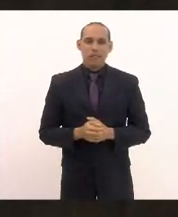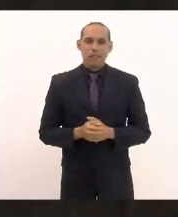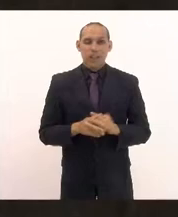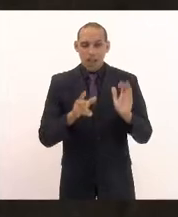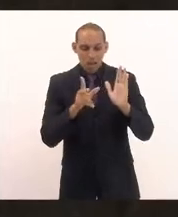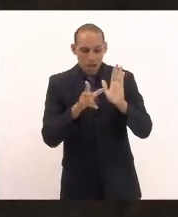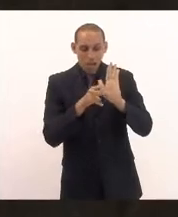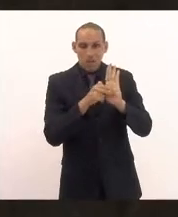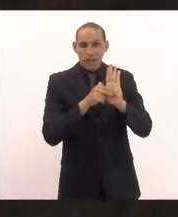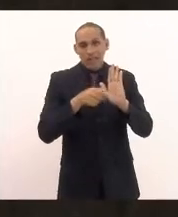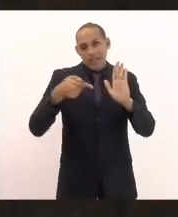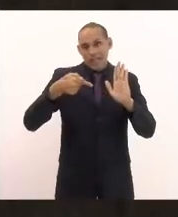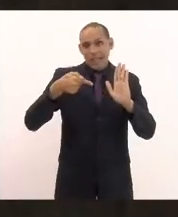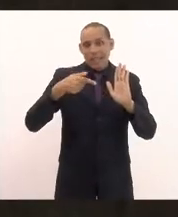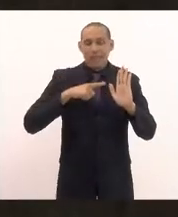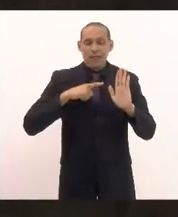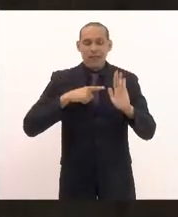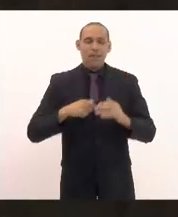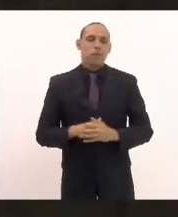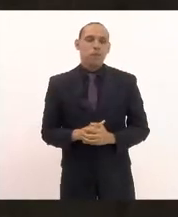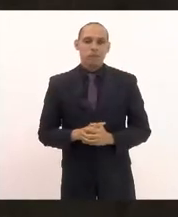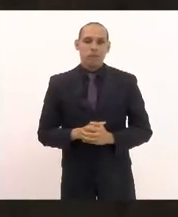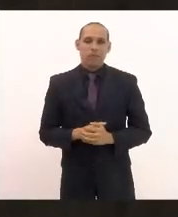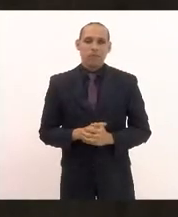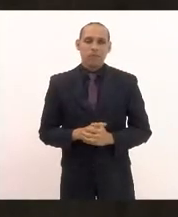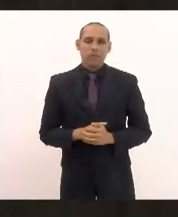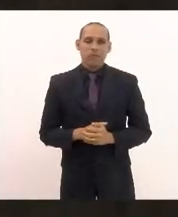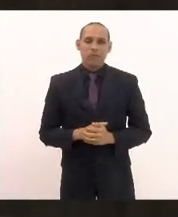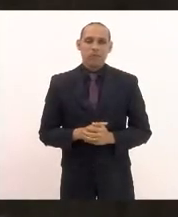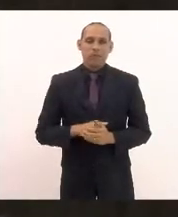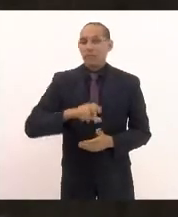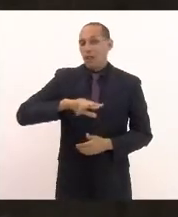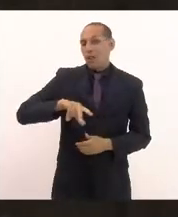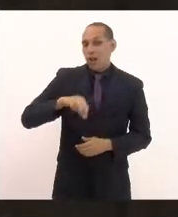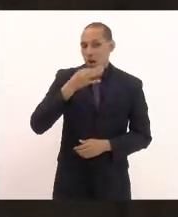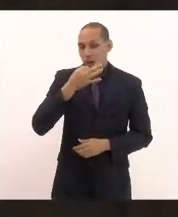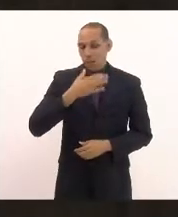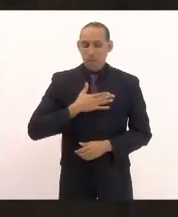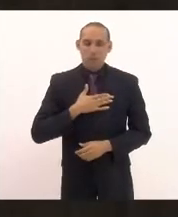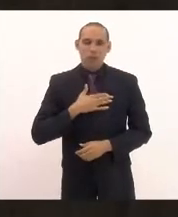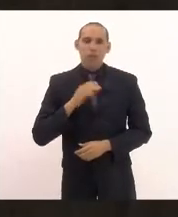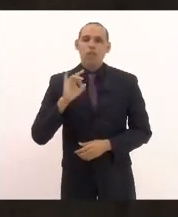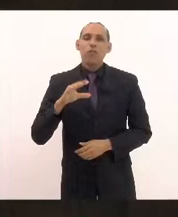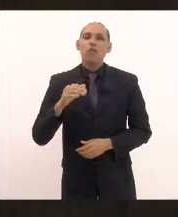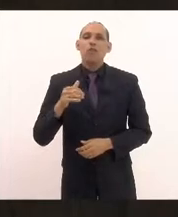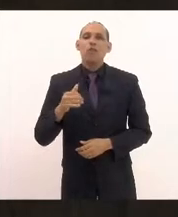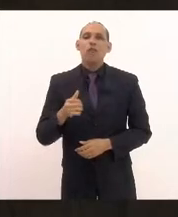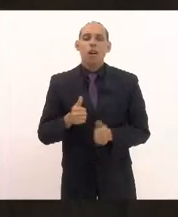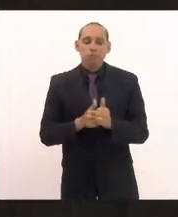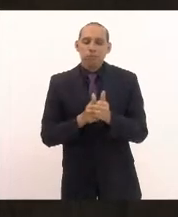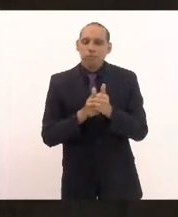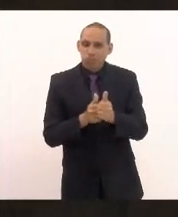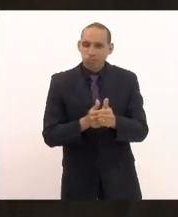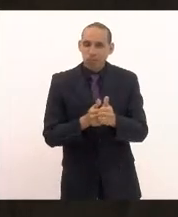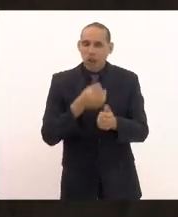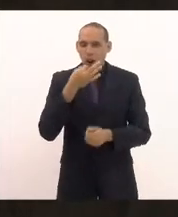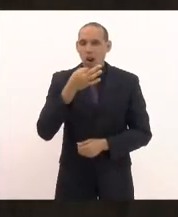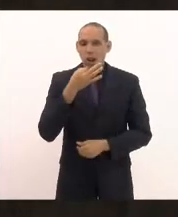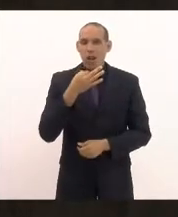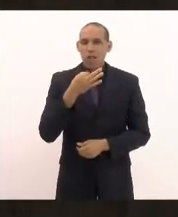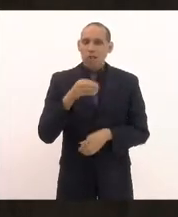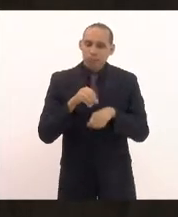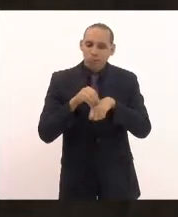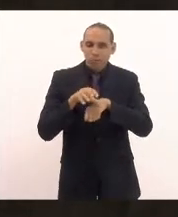7 emendas. Não é o meu parecer, estou só consubstanciando o parecer sugerido, porque